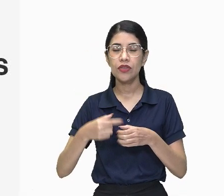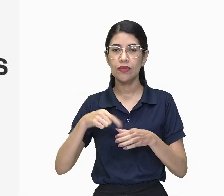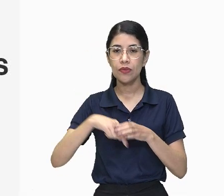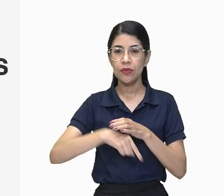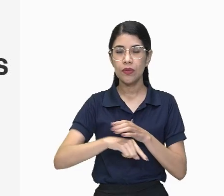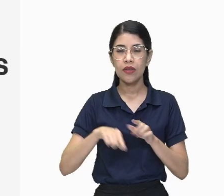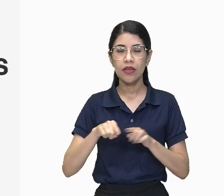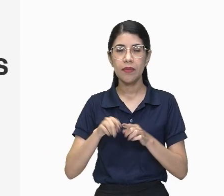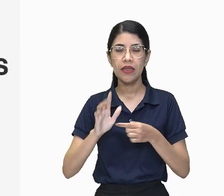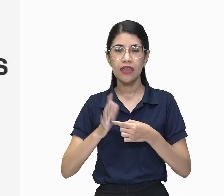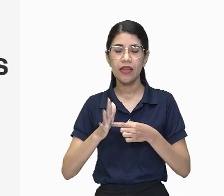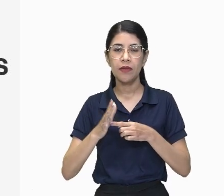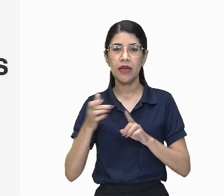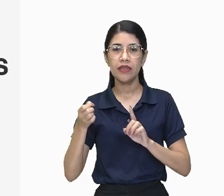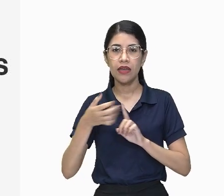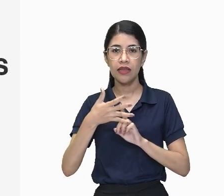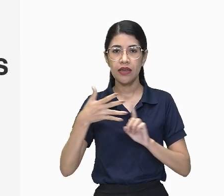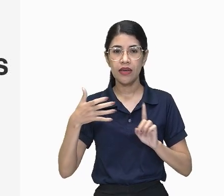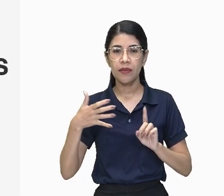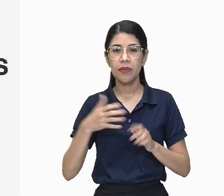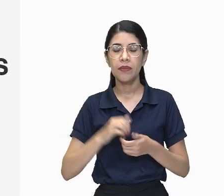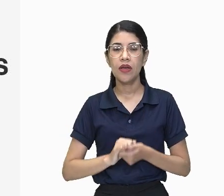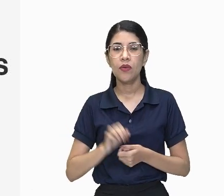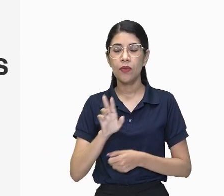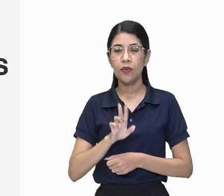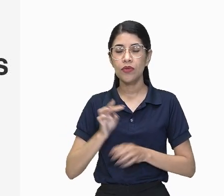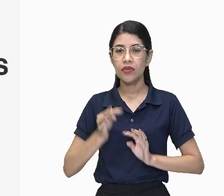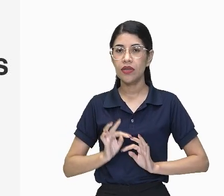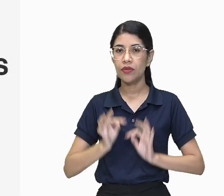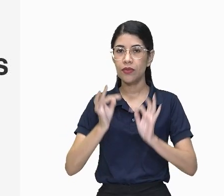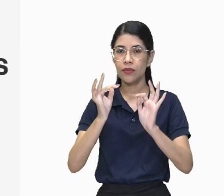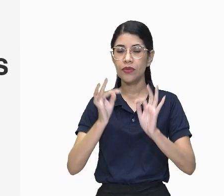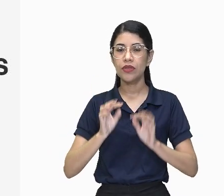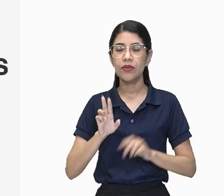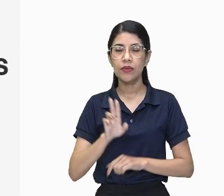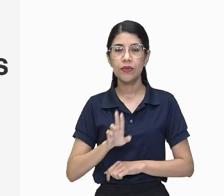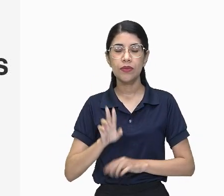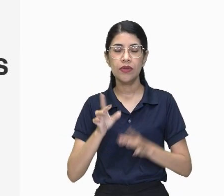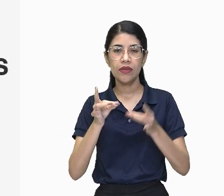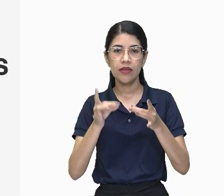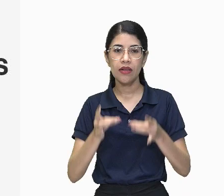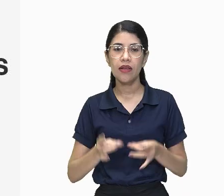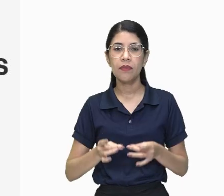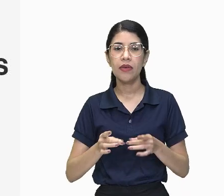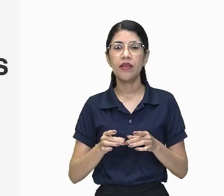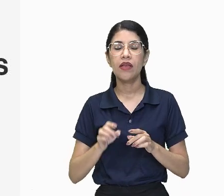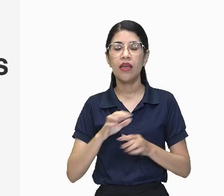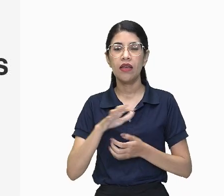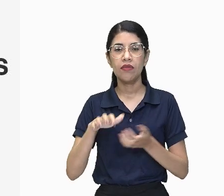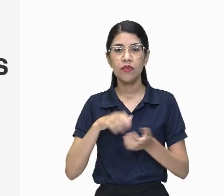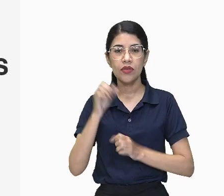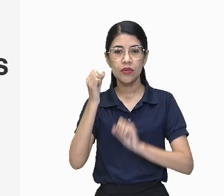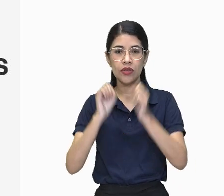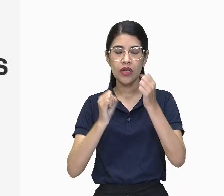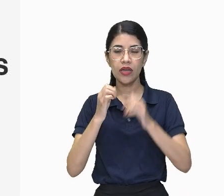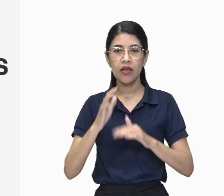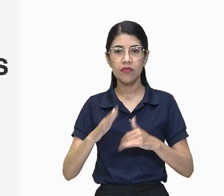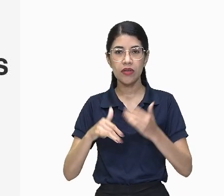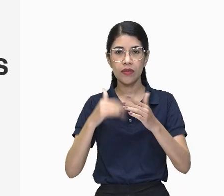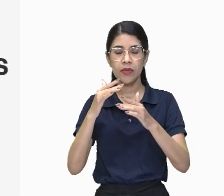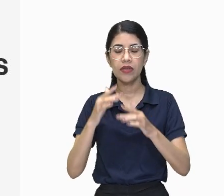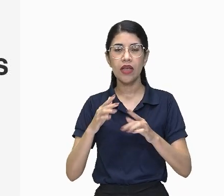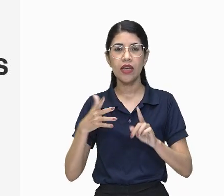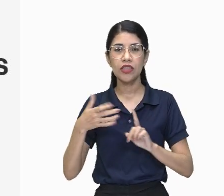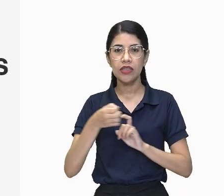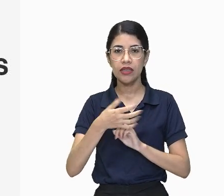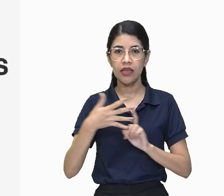das máquinas térmicas, Uso das tecnologias, Detalhamento, Revolução Industrial e a evolução das máquinas